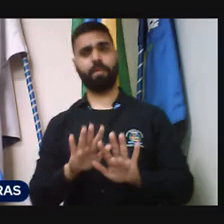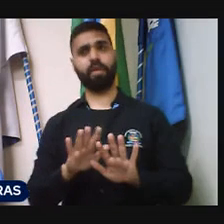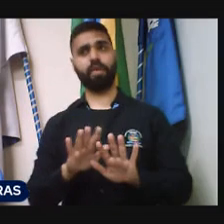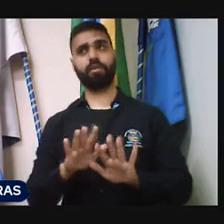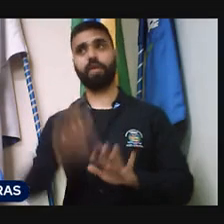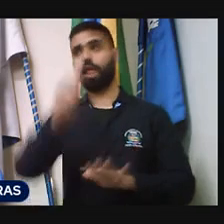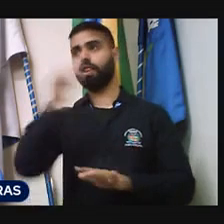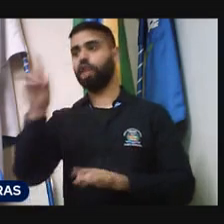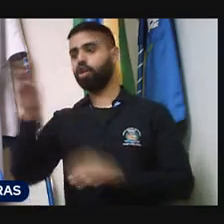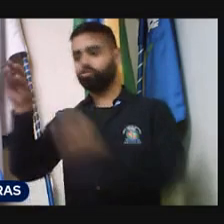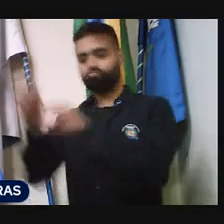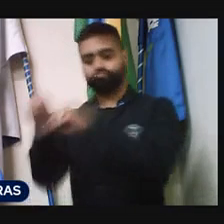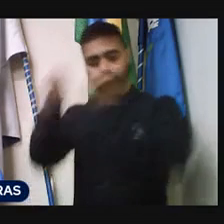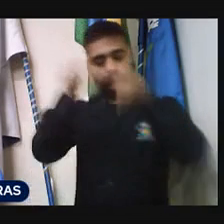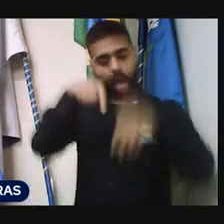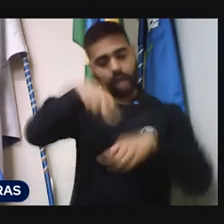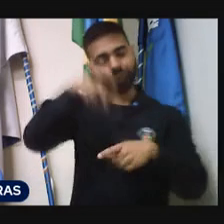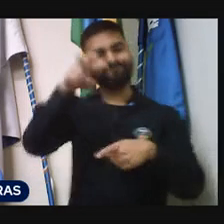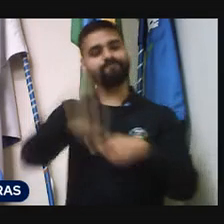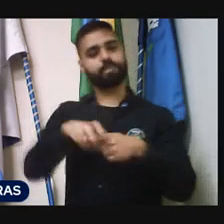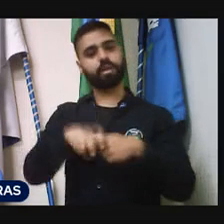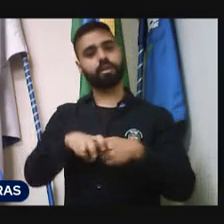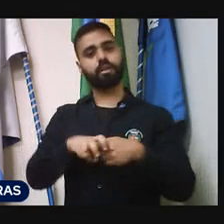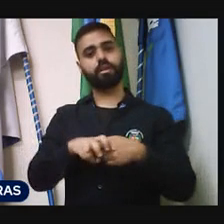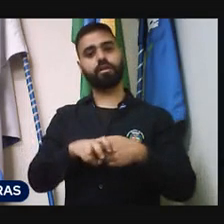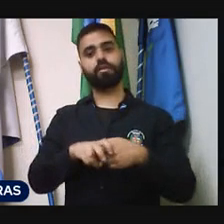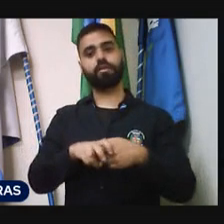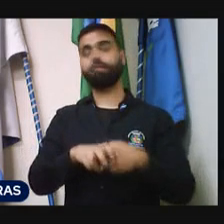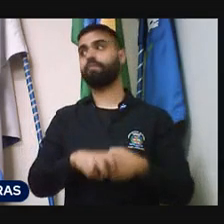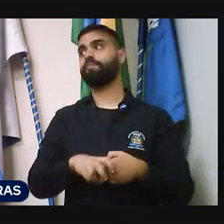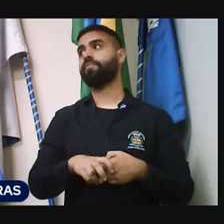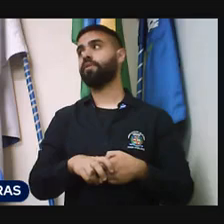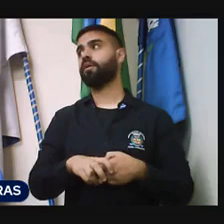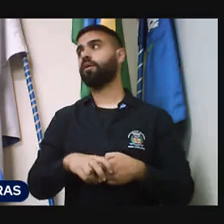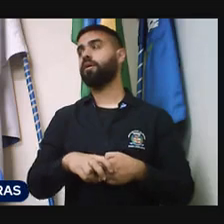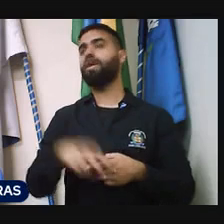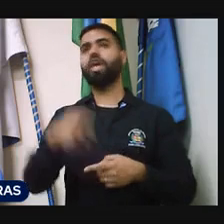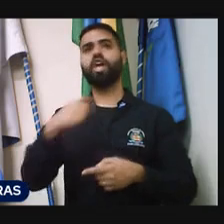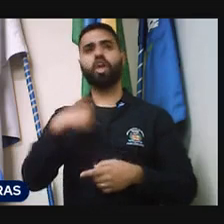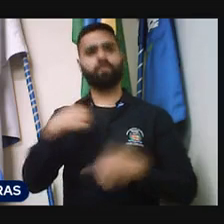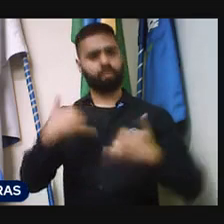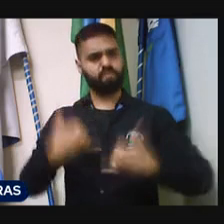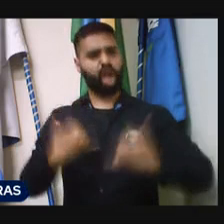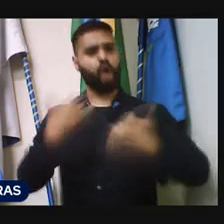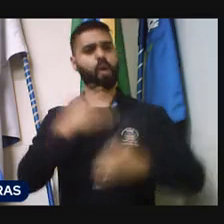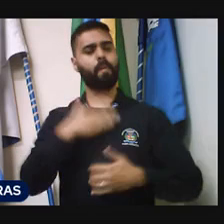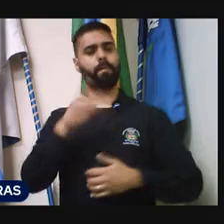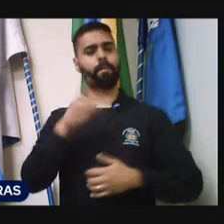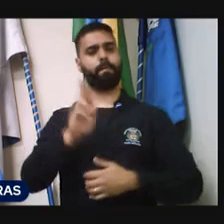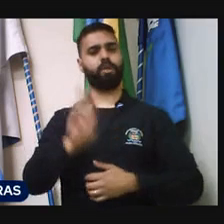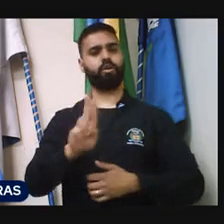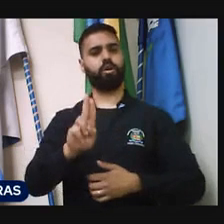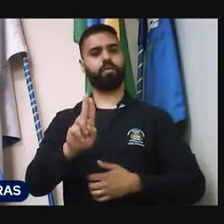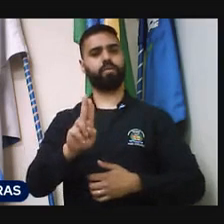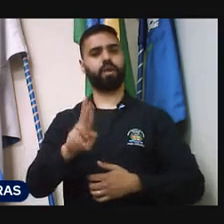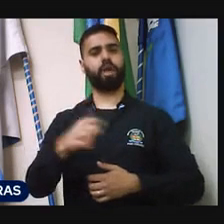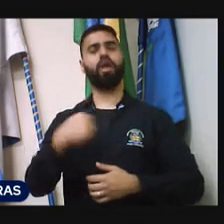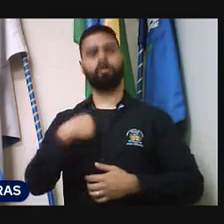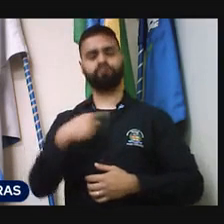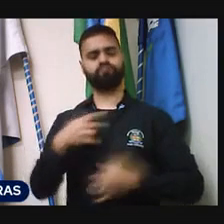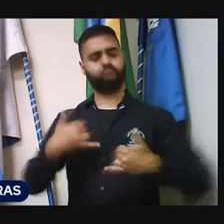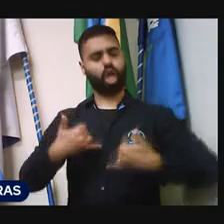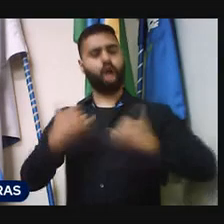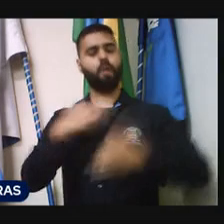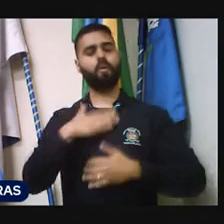Deus me colocou aqui nessa cadeira e nessa cadeira que eu vou usar o meu nome e eu vou arrumar meu